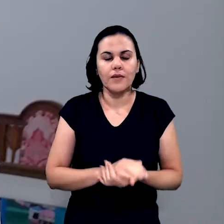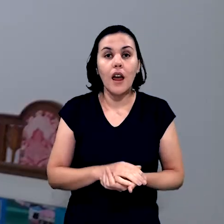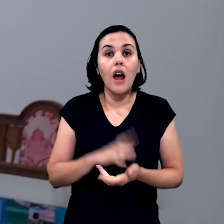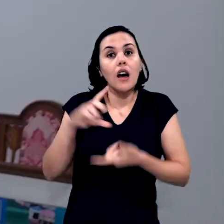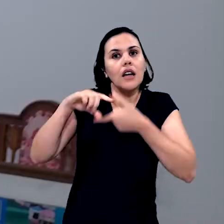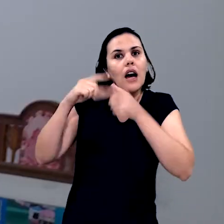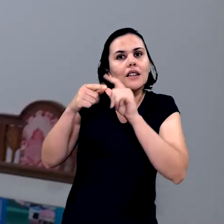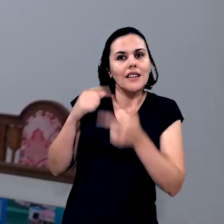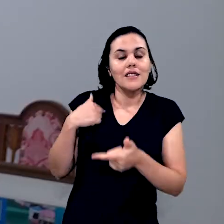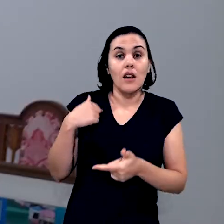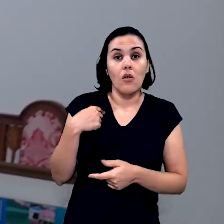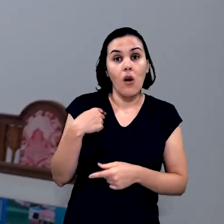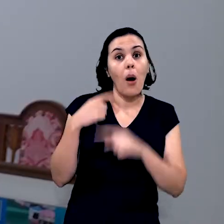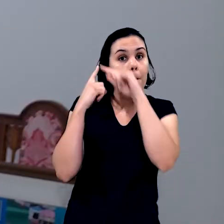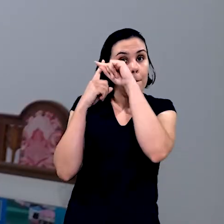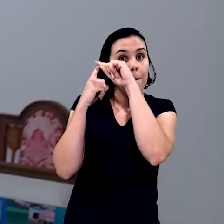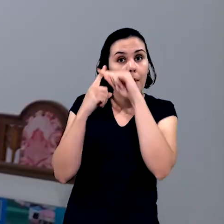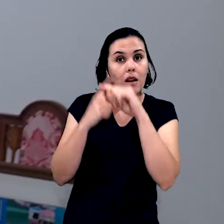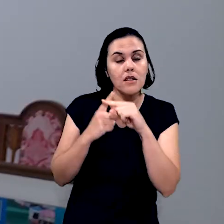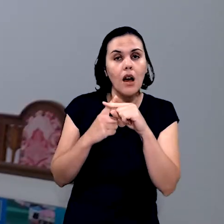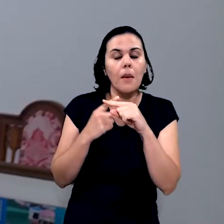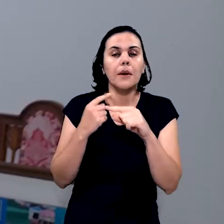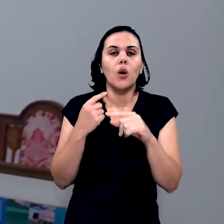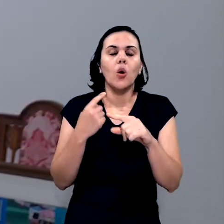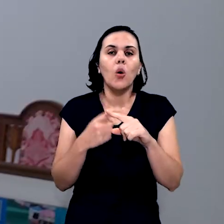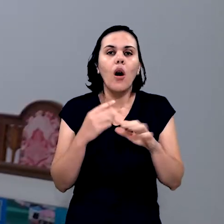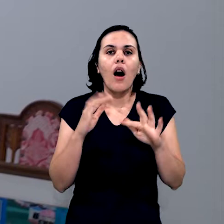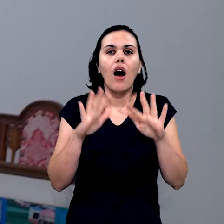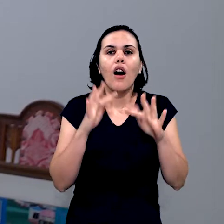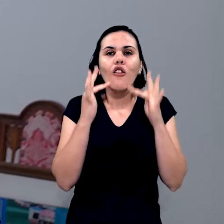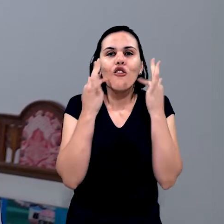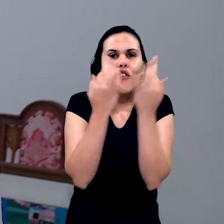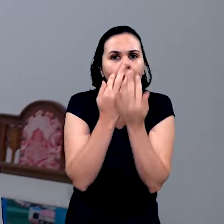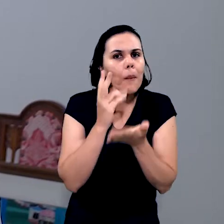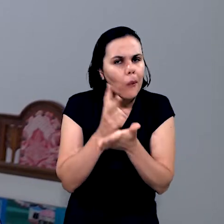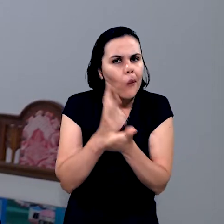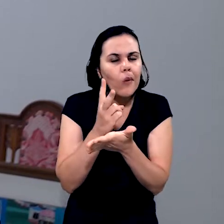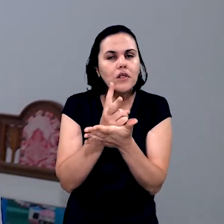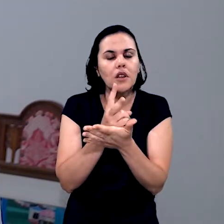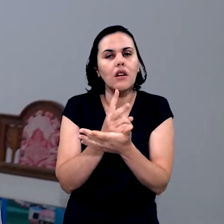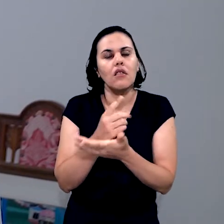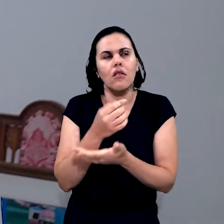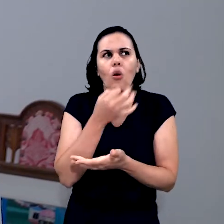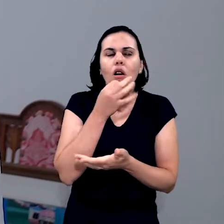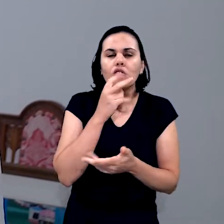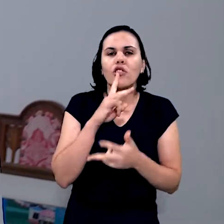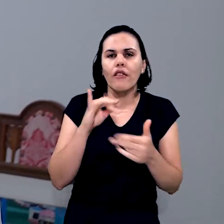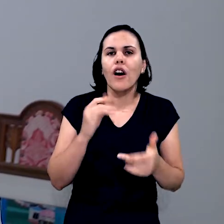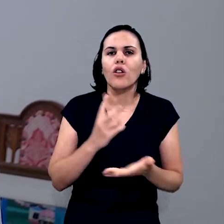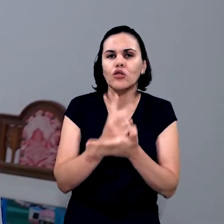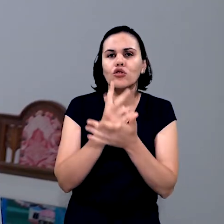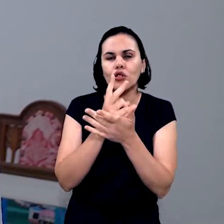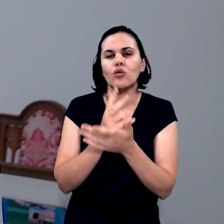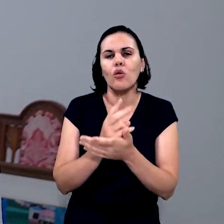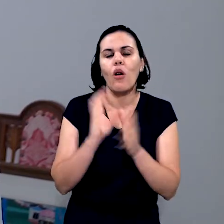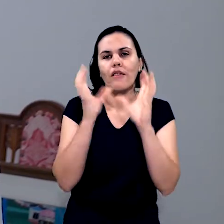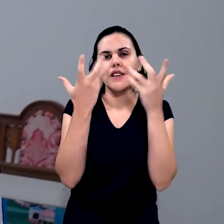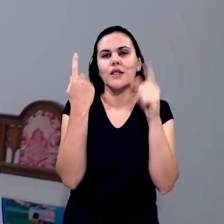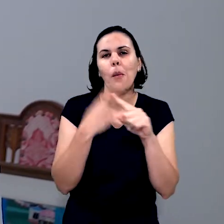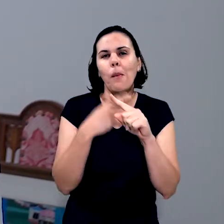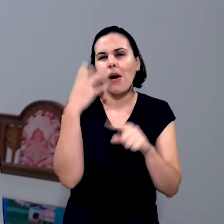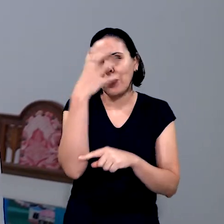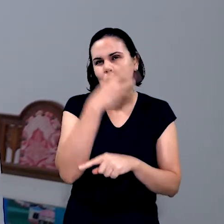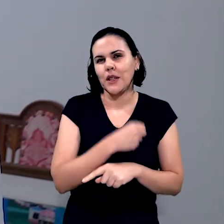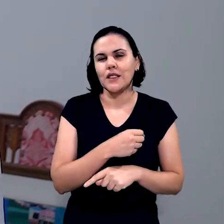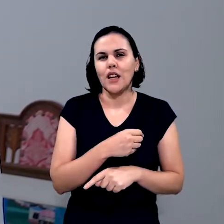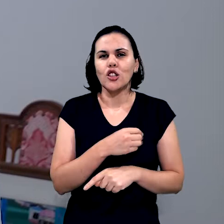futuro da tradição, para mim, é muito otimista, porque aqui tem as famílias, são muitas famílias tradicionais. Eu acho que elas vão continuar com essa festa, que essa festa é muito bonita,